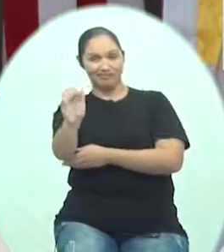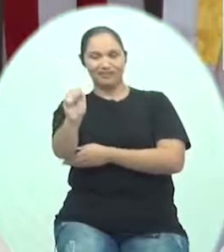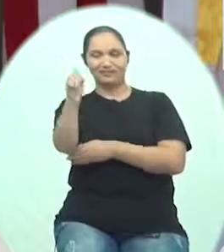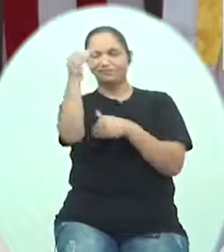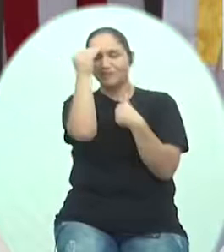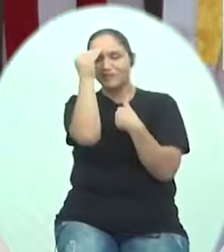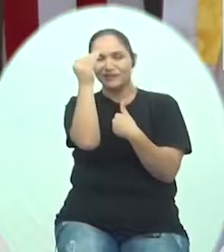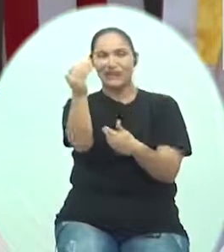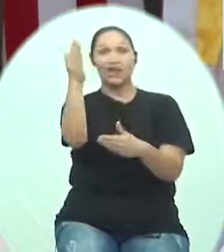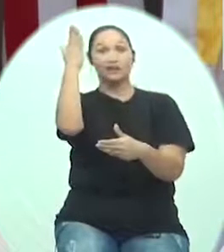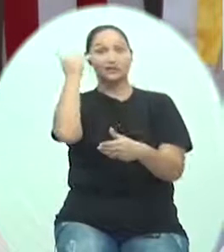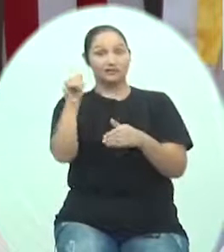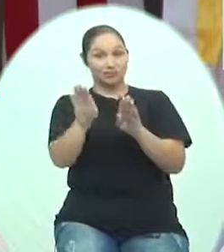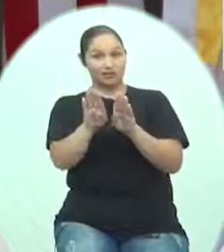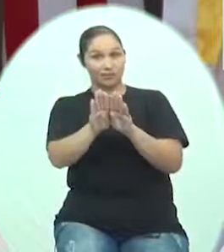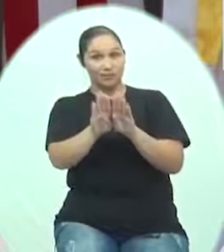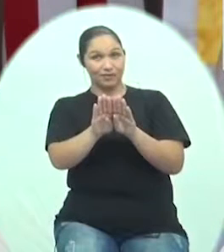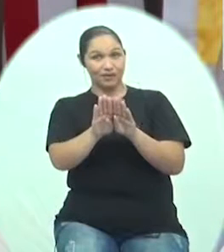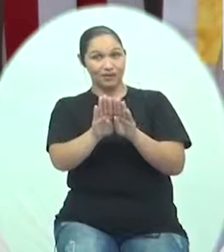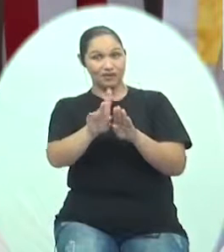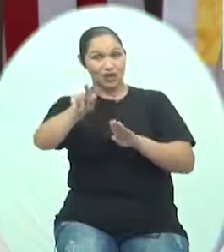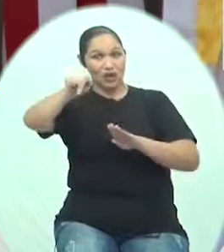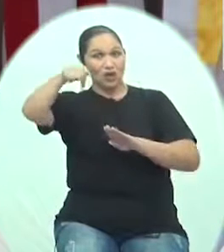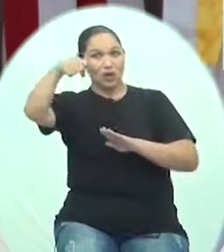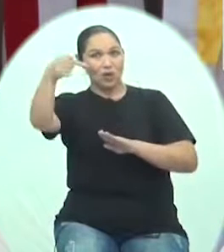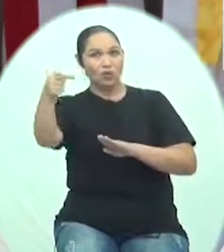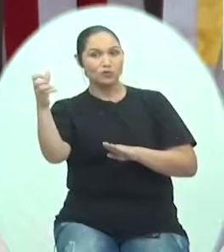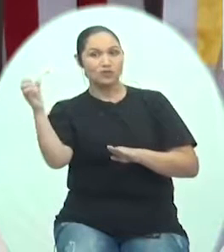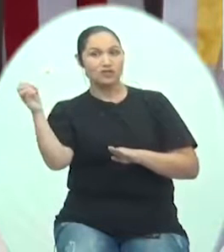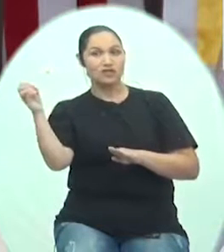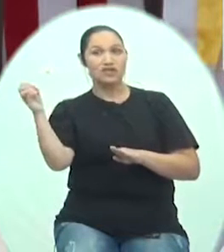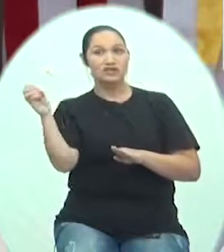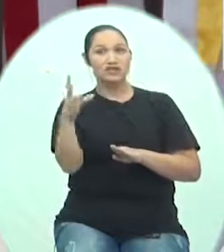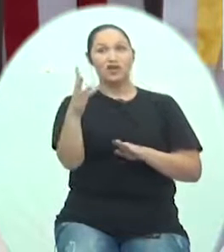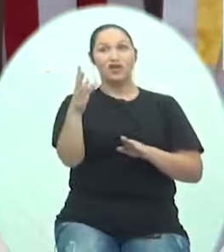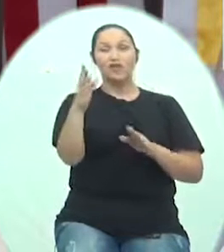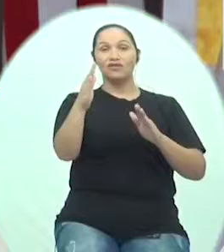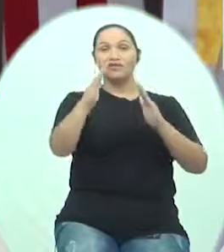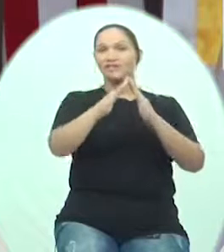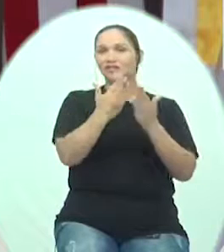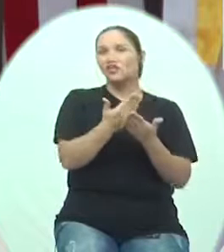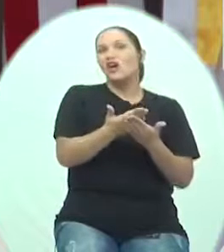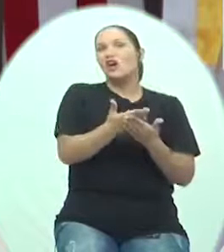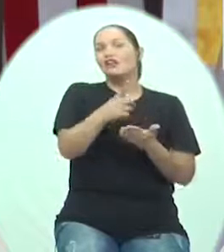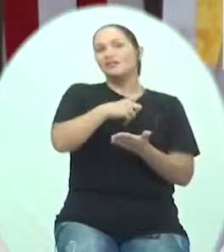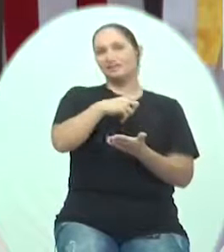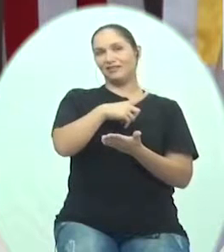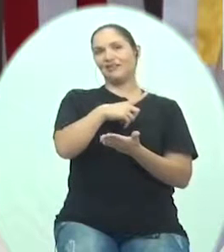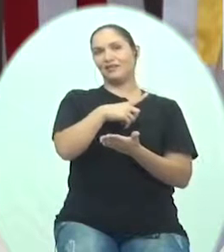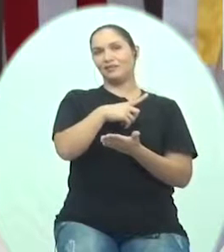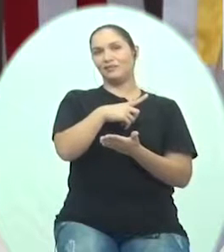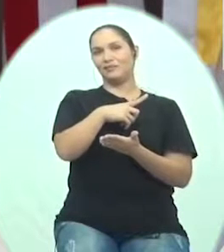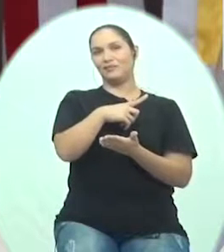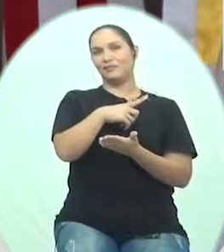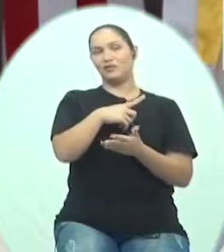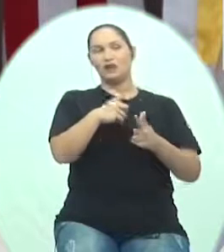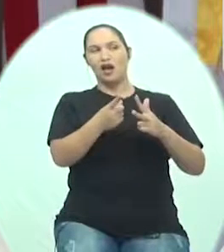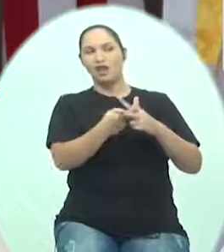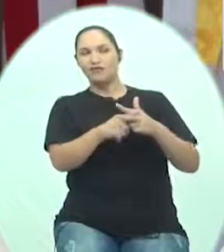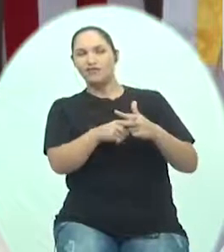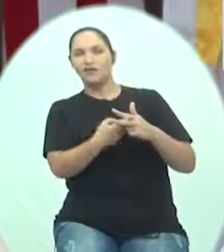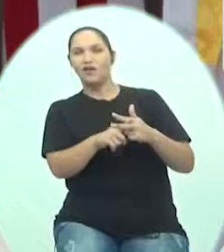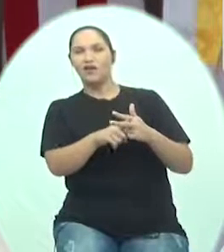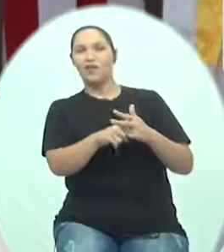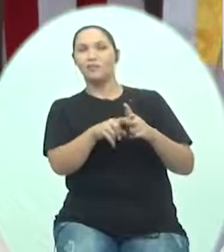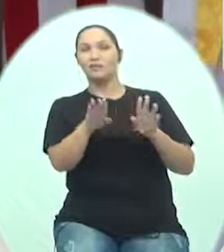l no bairro Brasília também tá uma creche que tá em reforma reforma e ampliação de outro ci ali que vai